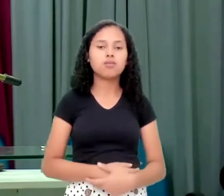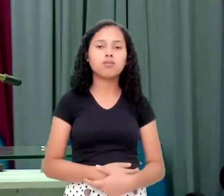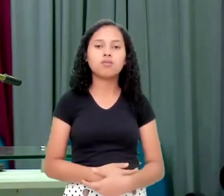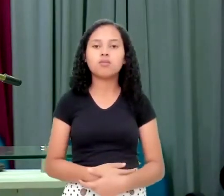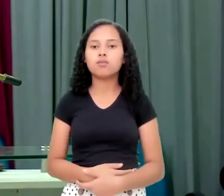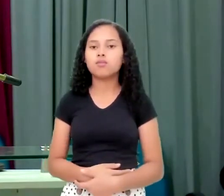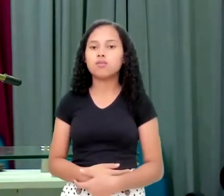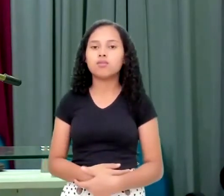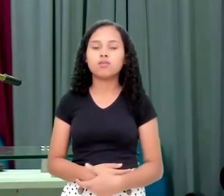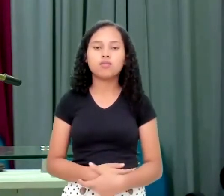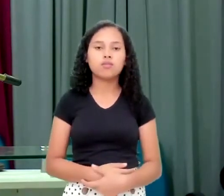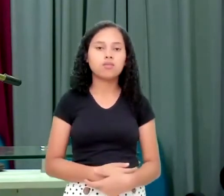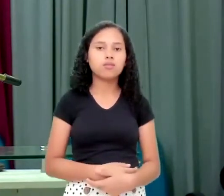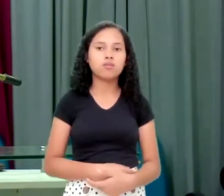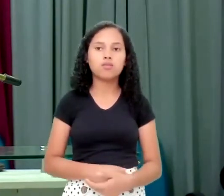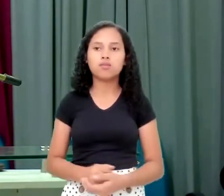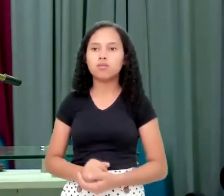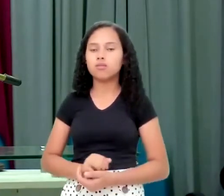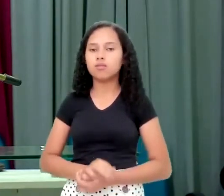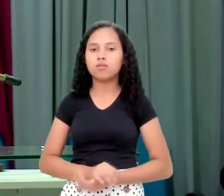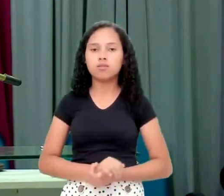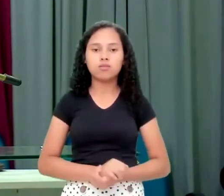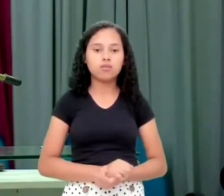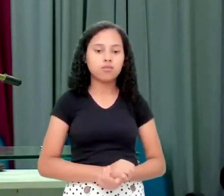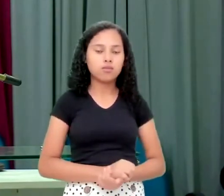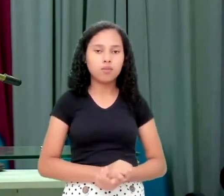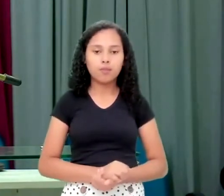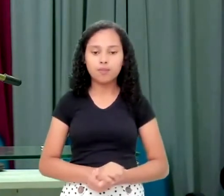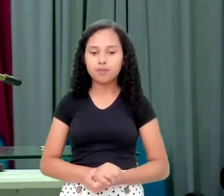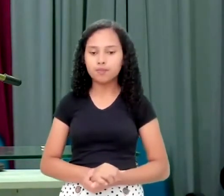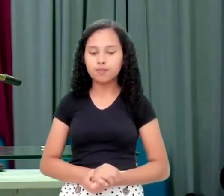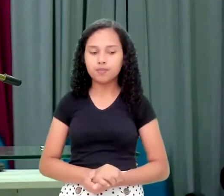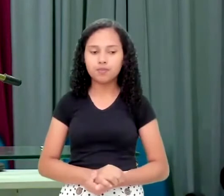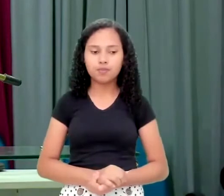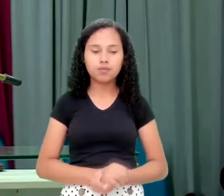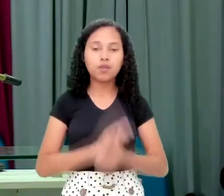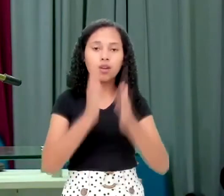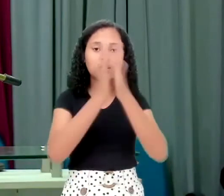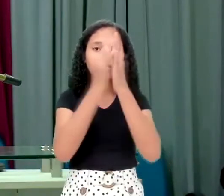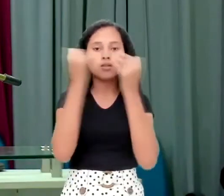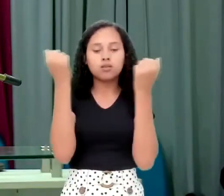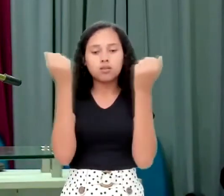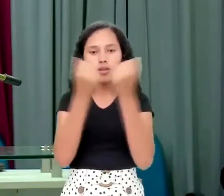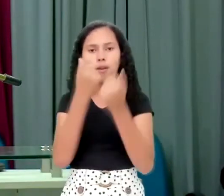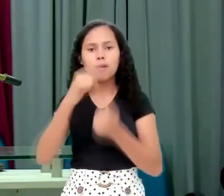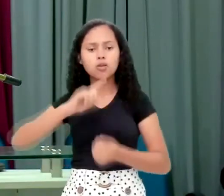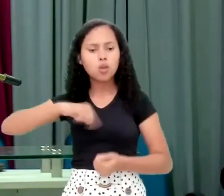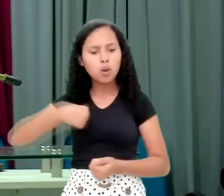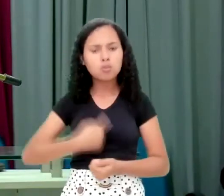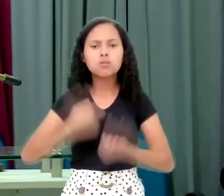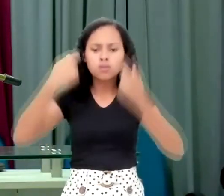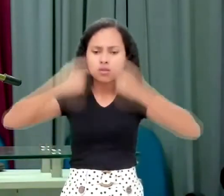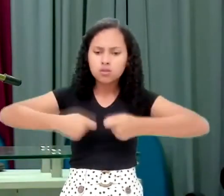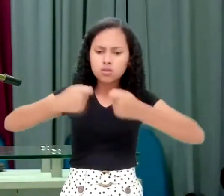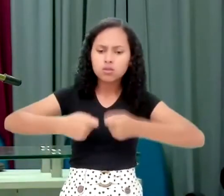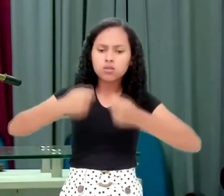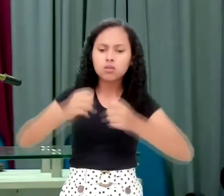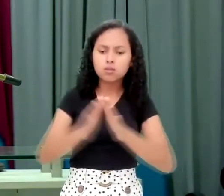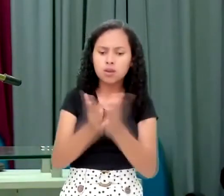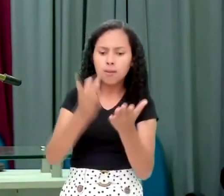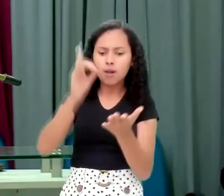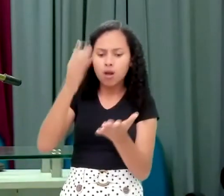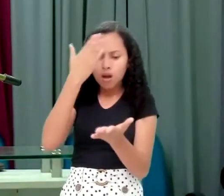aleluia. Oh, glória a Deus, aleluia, aleluia. Precisamos crer na palavra,